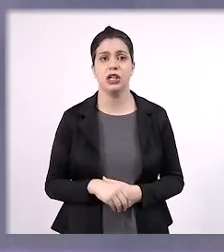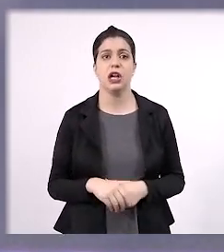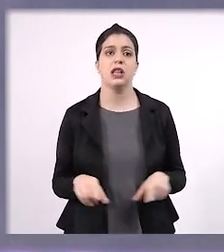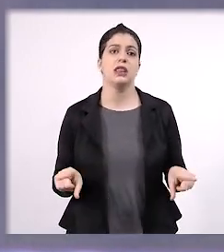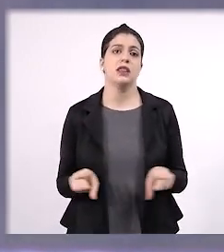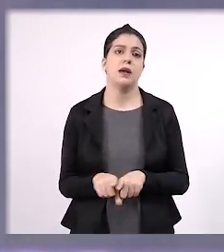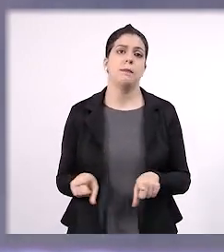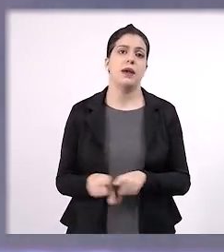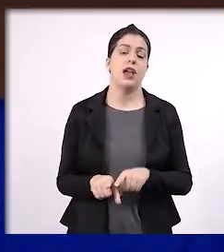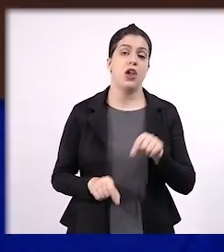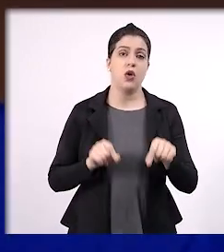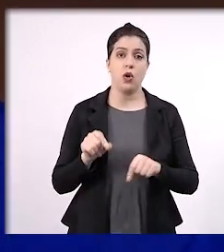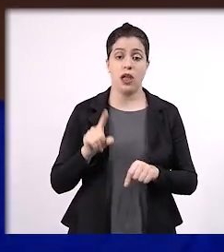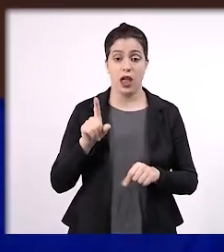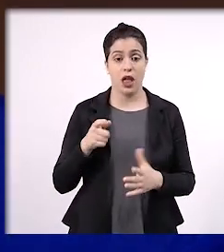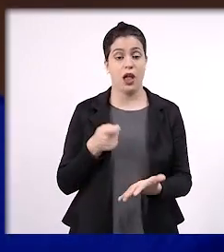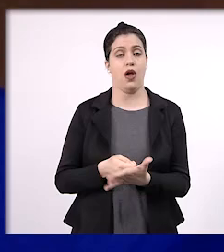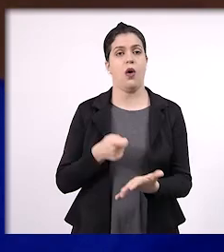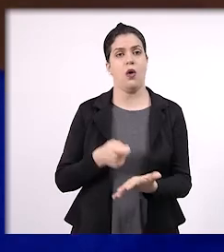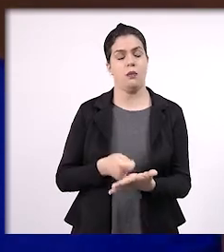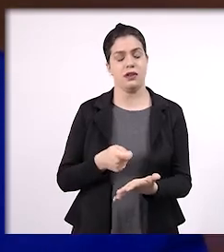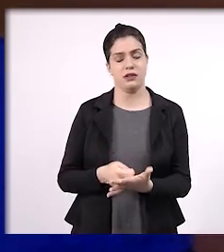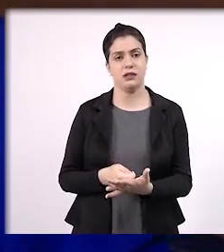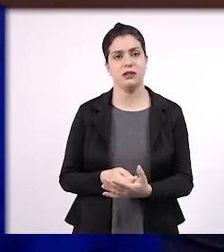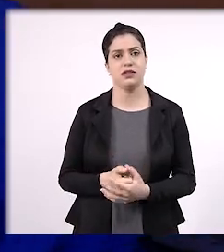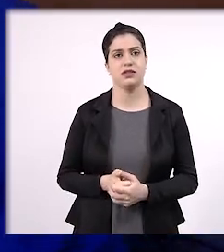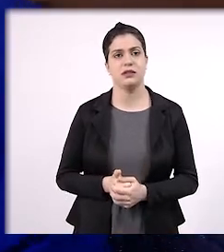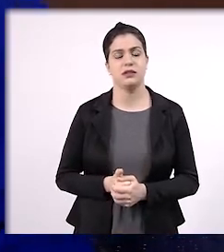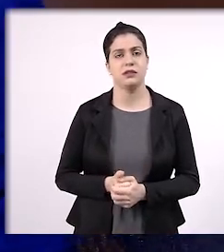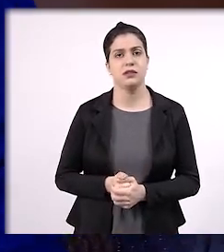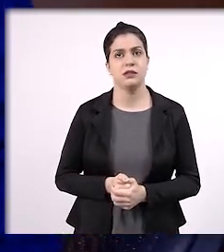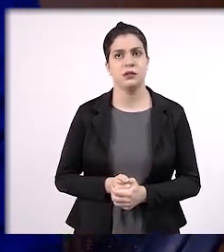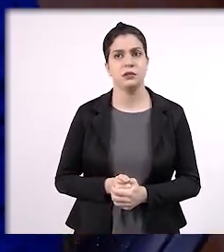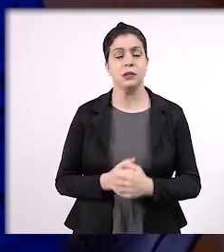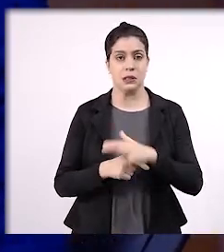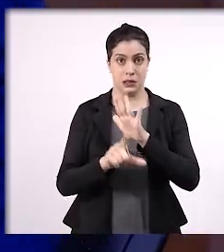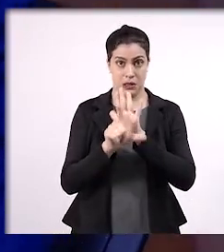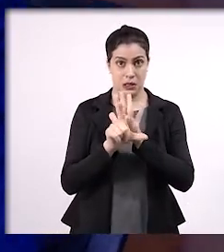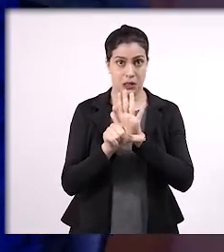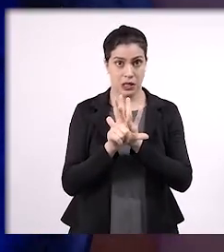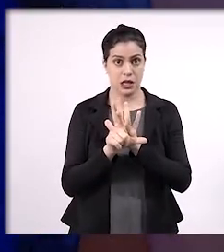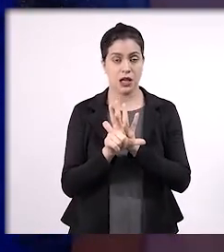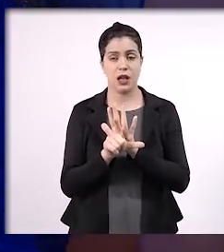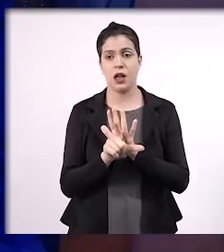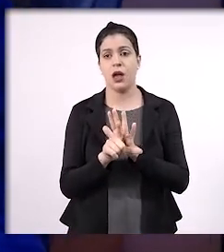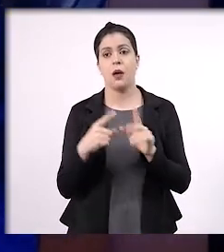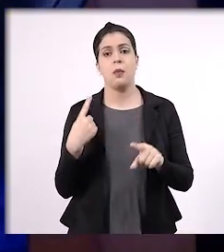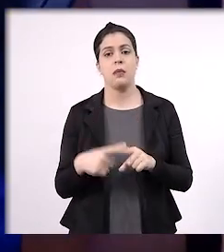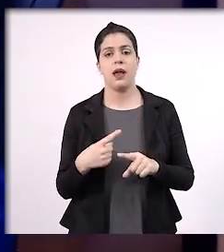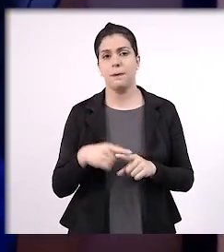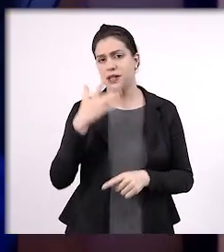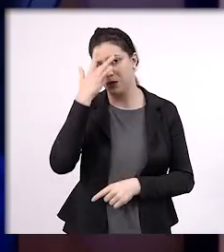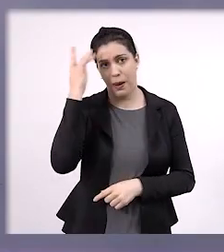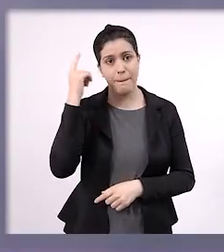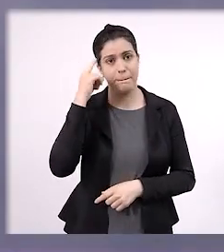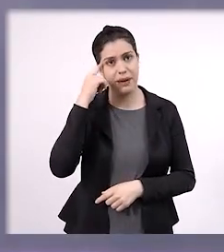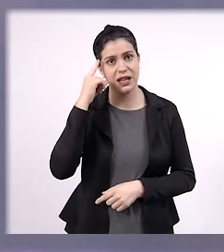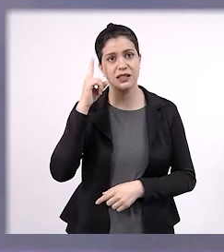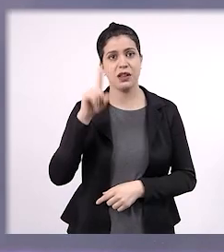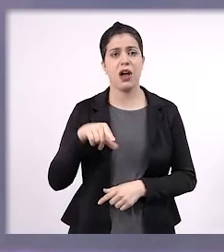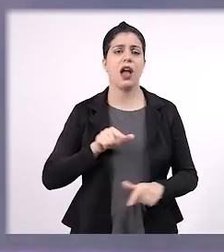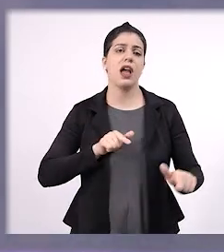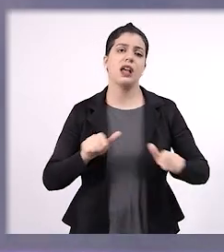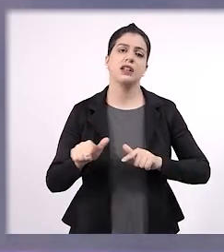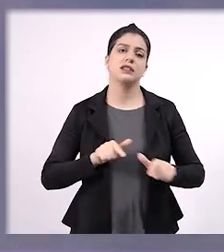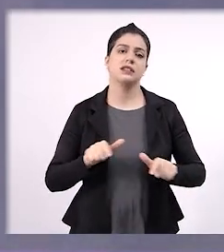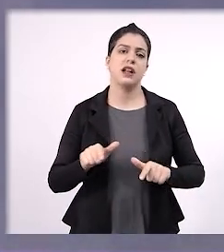inclusive, uma das obrigações da Defensoria Pública, previstas em lei, né? Muitas pessoas acham que o trabalho da